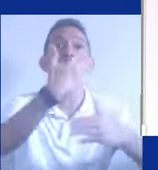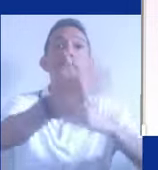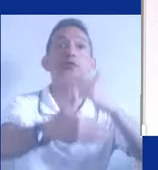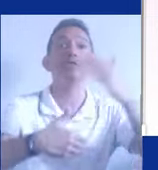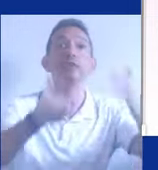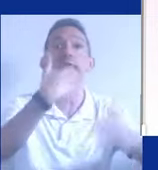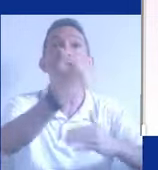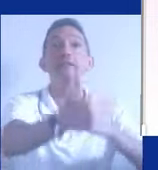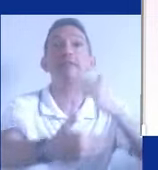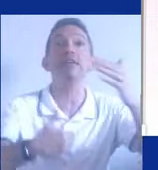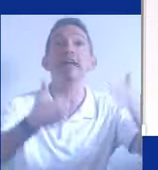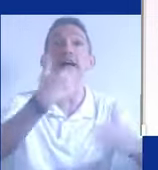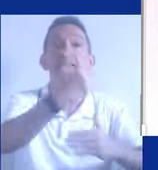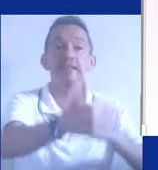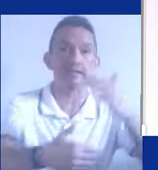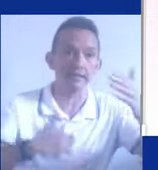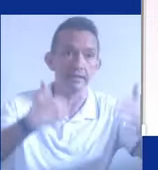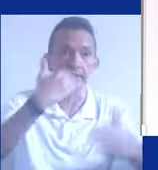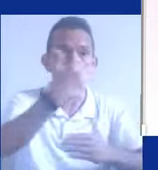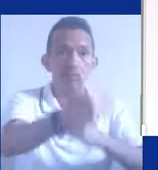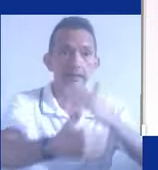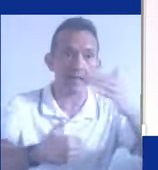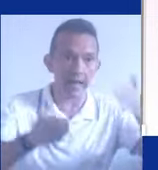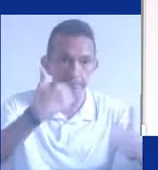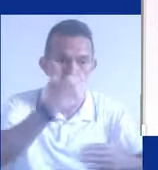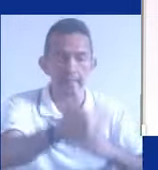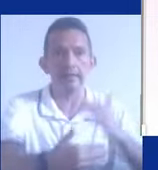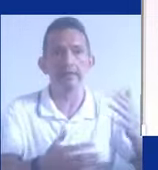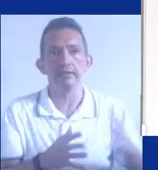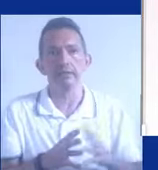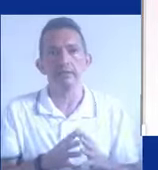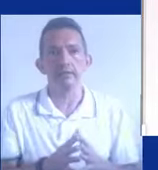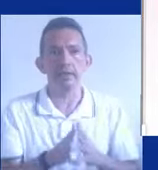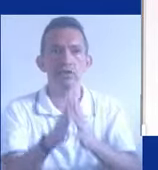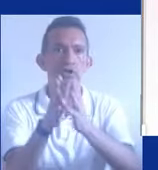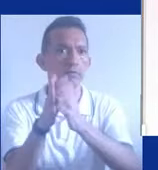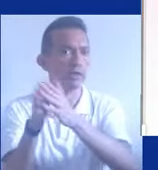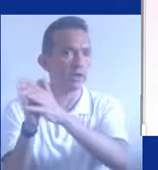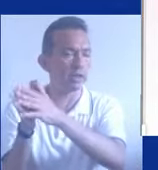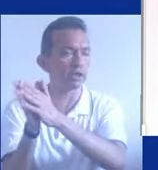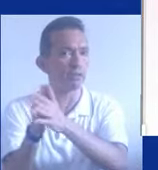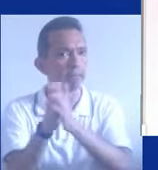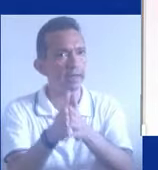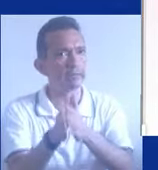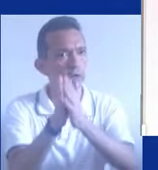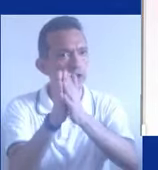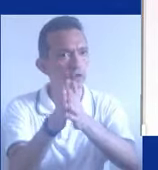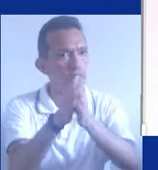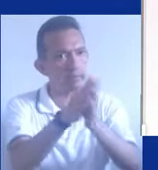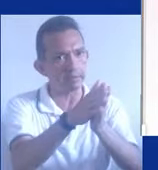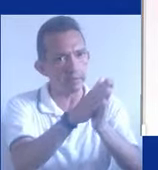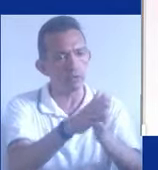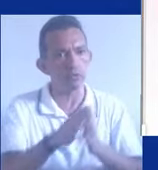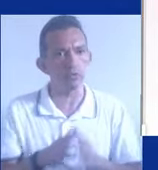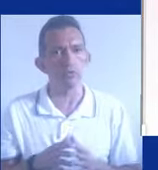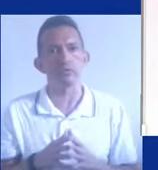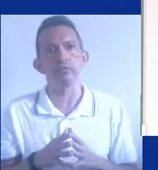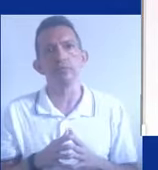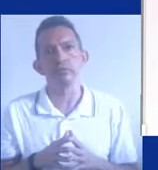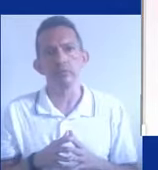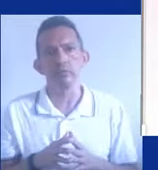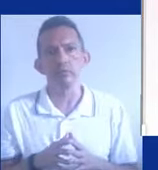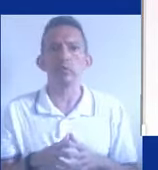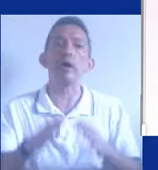fazendo essas reações serem mais eficazes, mais rápidas. Daí se chama de ergastoplasma ou retículo endoplasmático